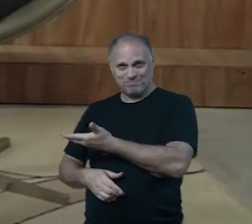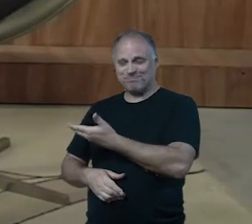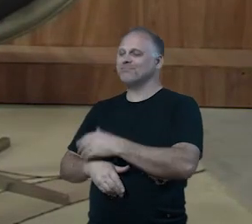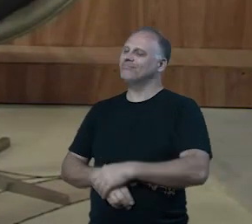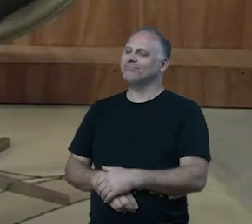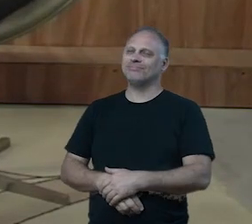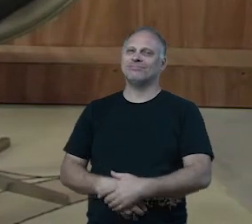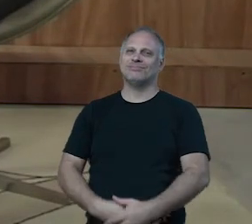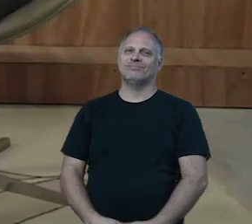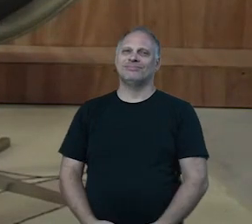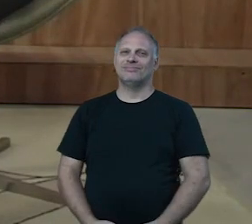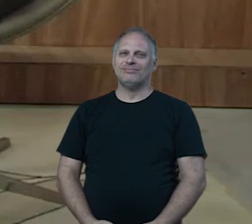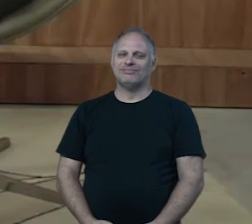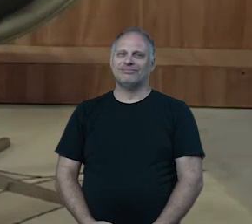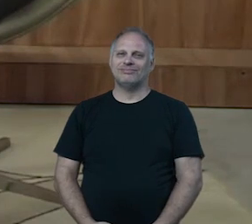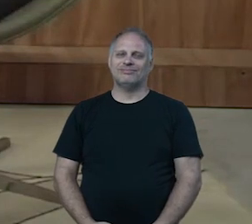Vamos ver.